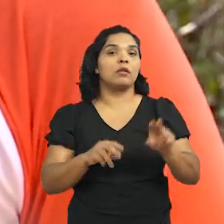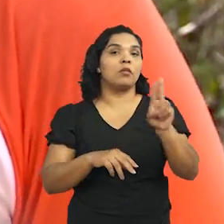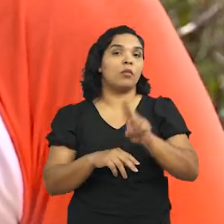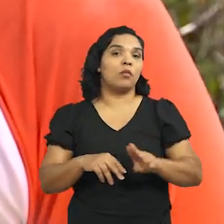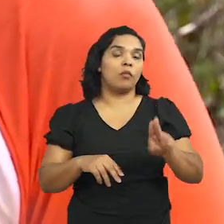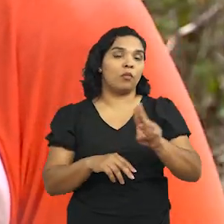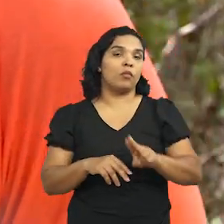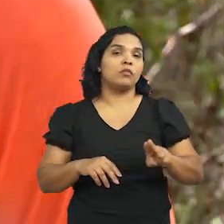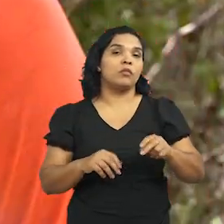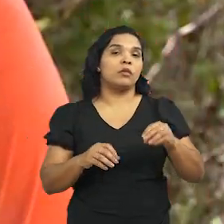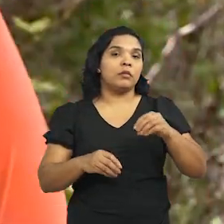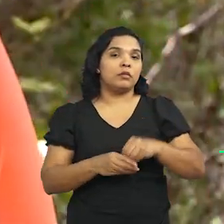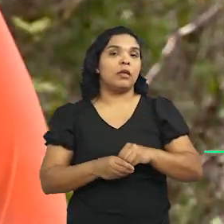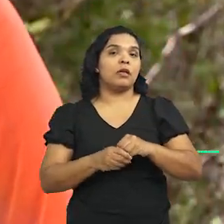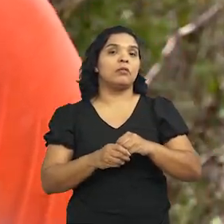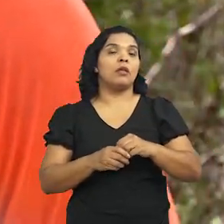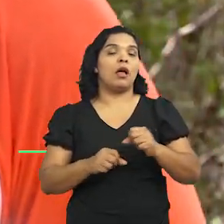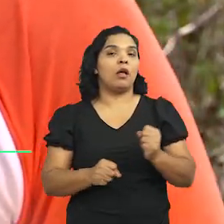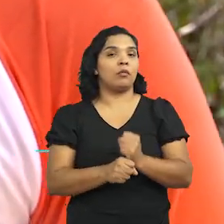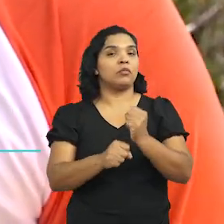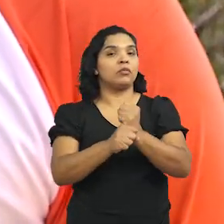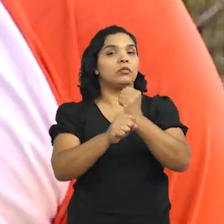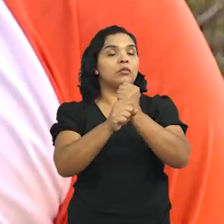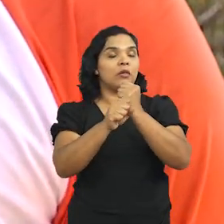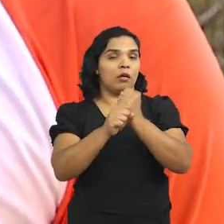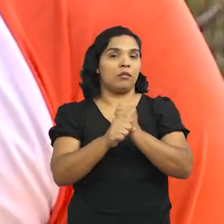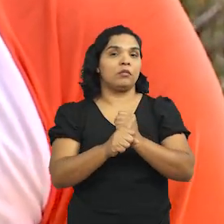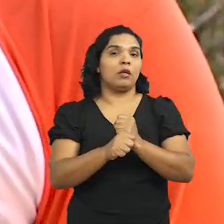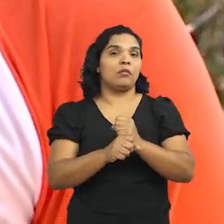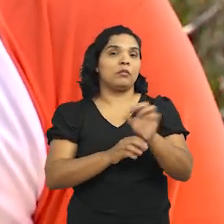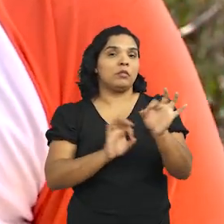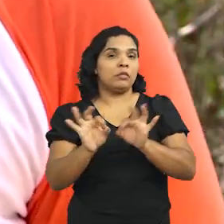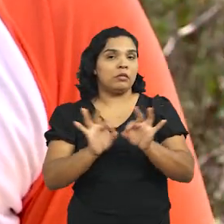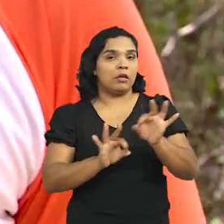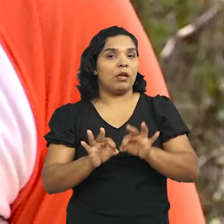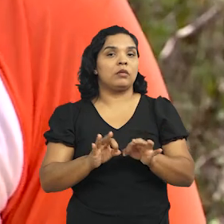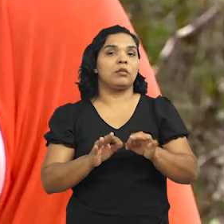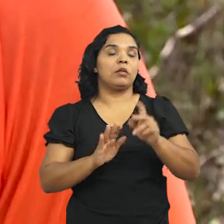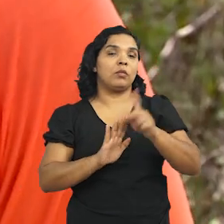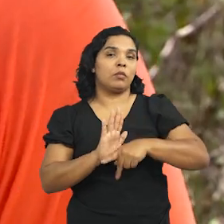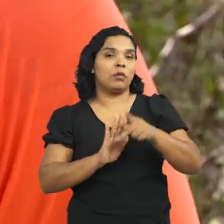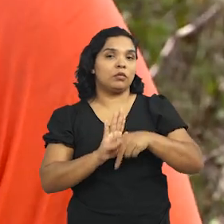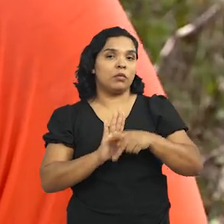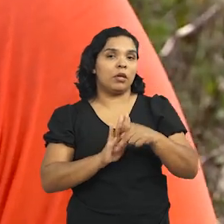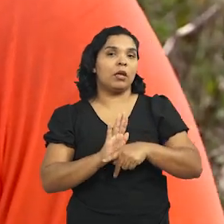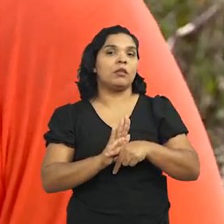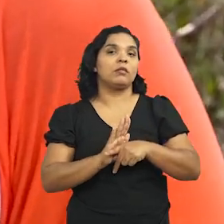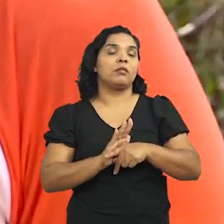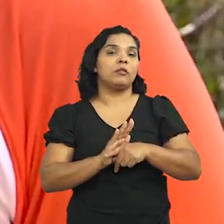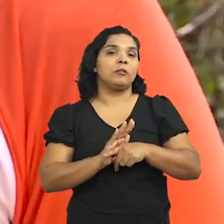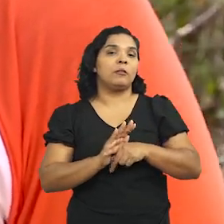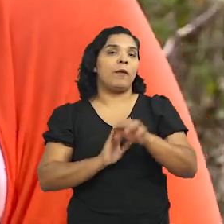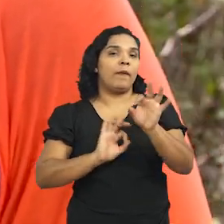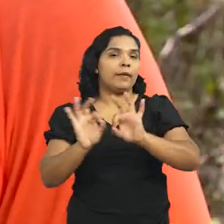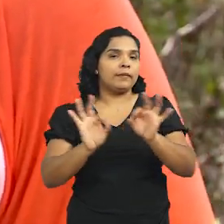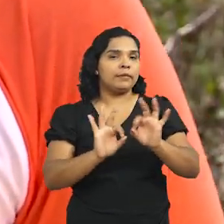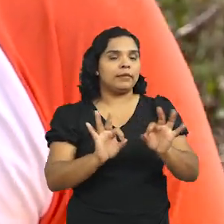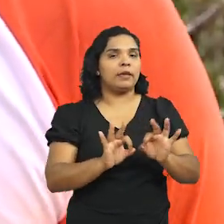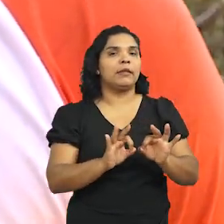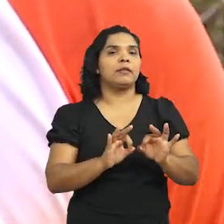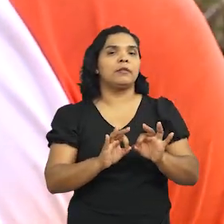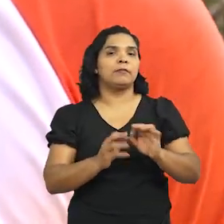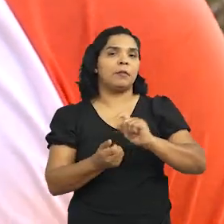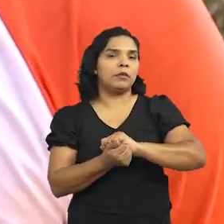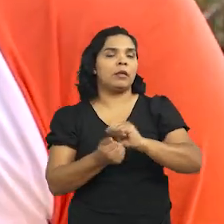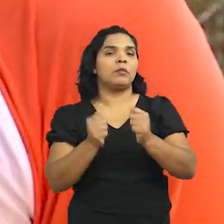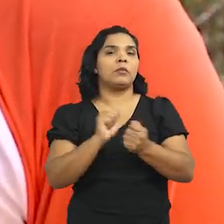Caatinga, visando um possível uso na construção civil. Então, no caso, se encaixando no projeto, nós estamos realizando inventário de forma